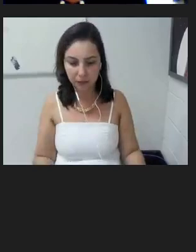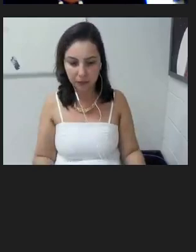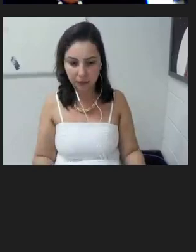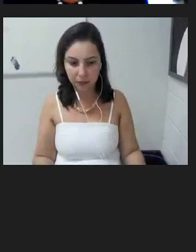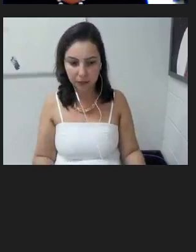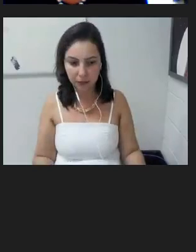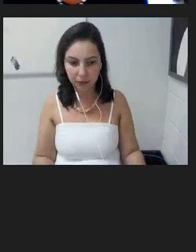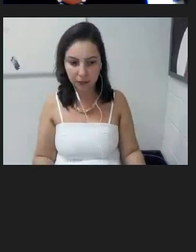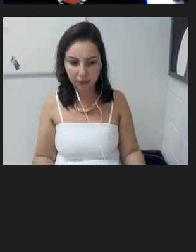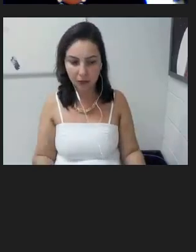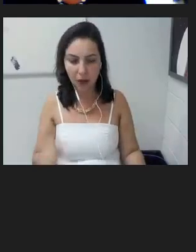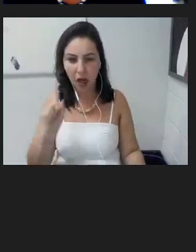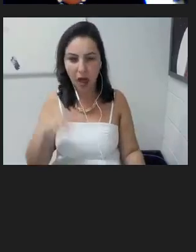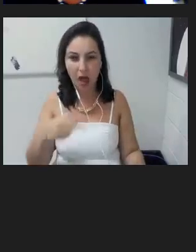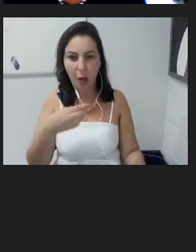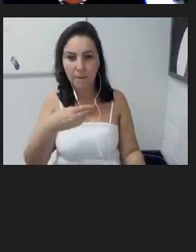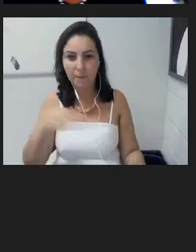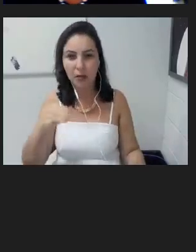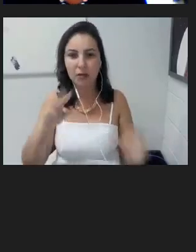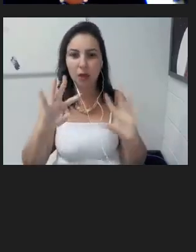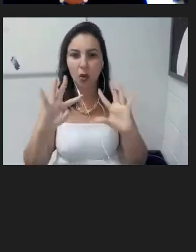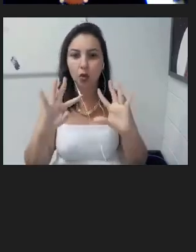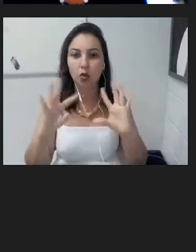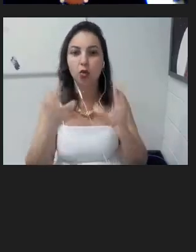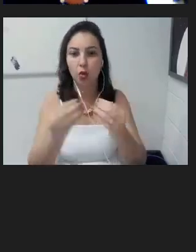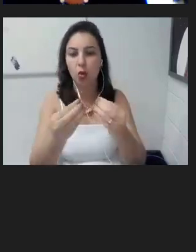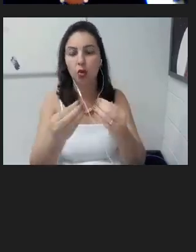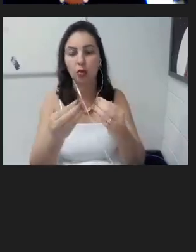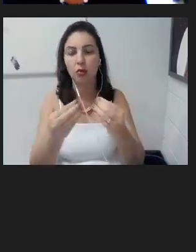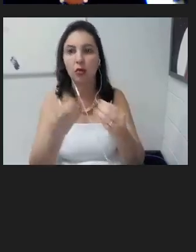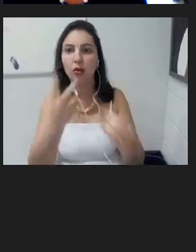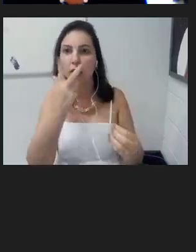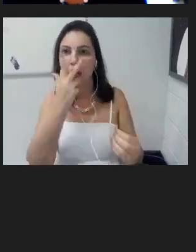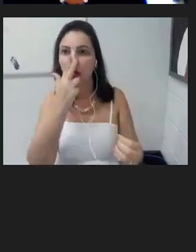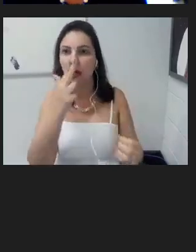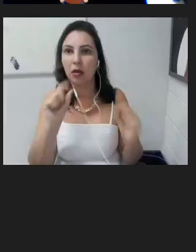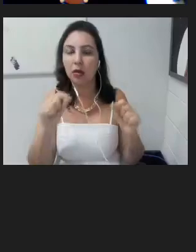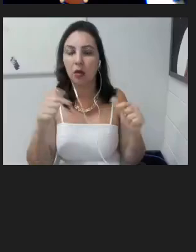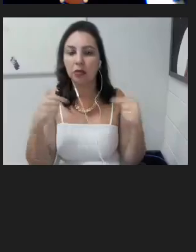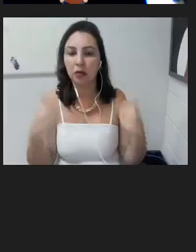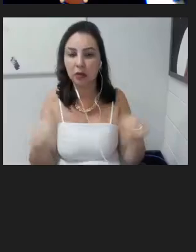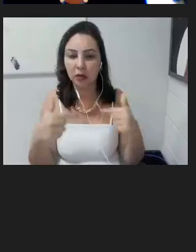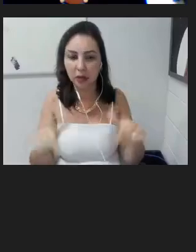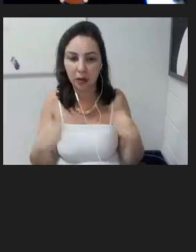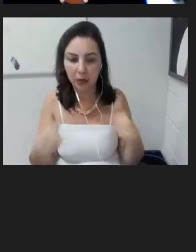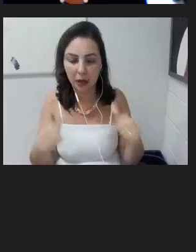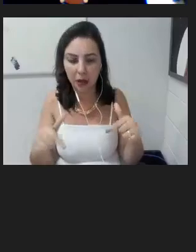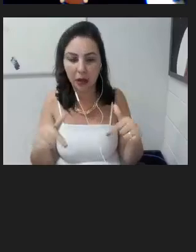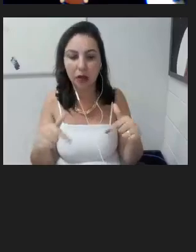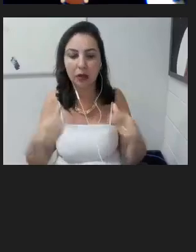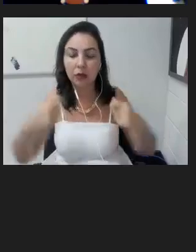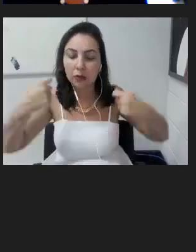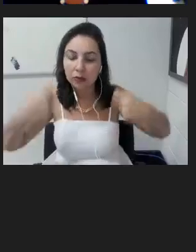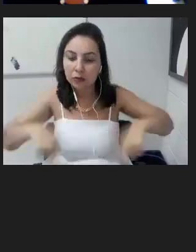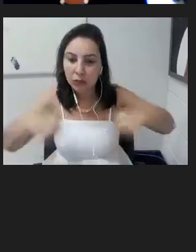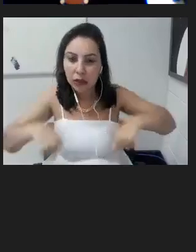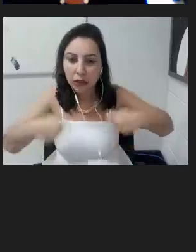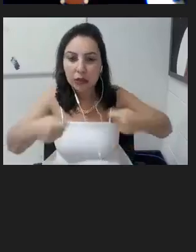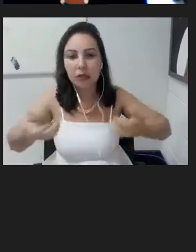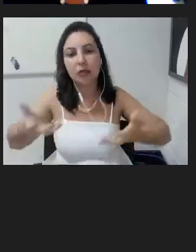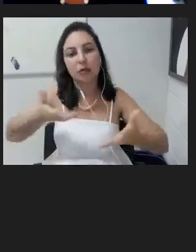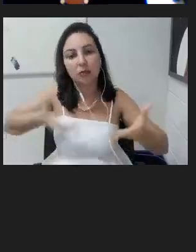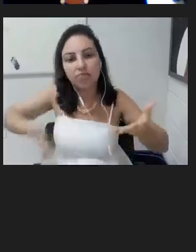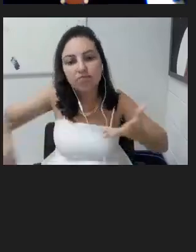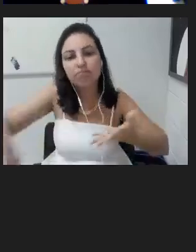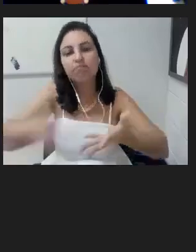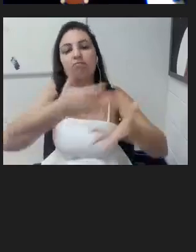missão, assim, de todos nós, né? Ela é uma tarefa que precisa envolver a todos